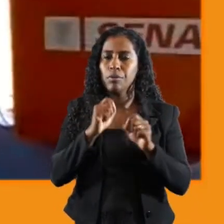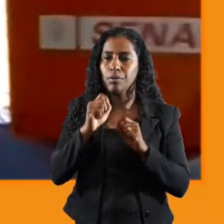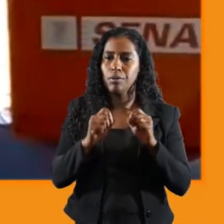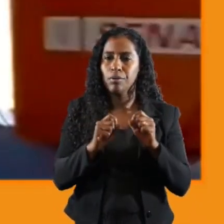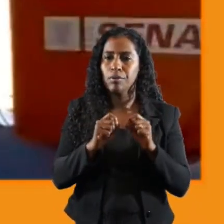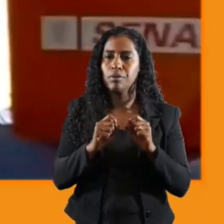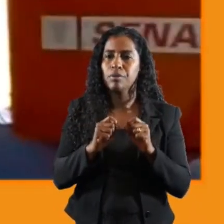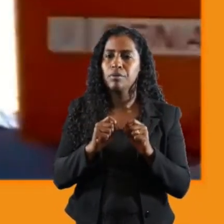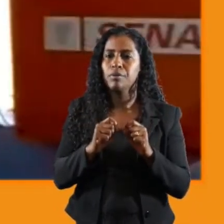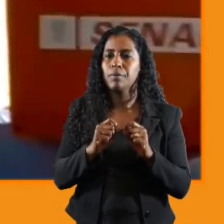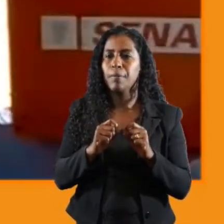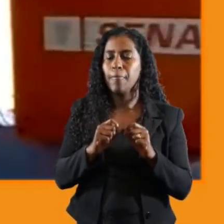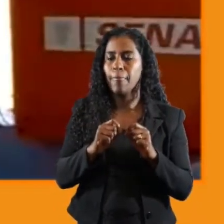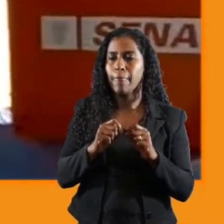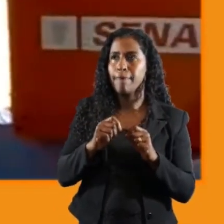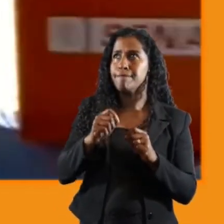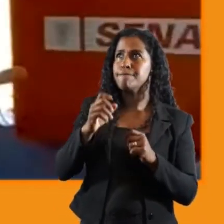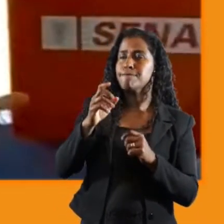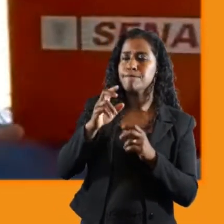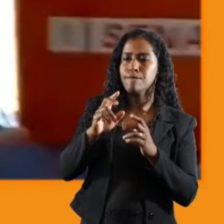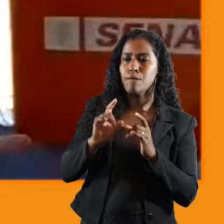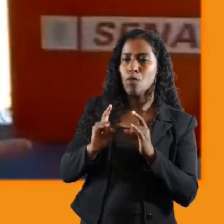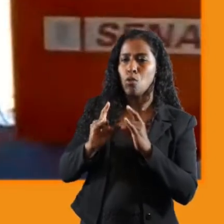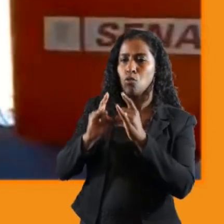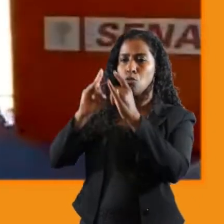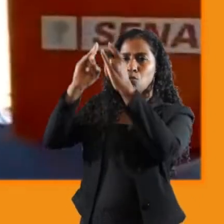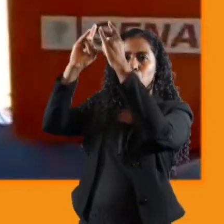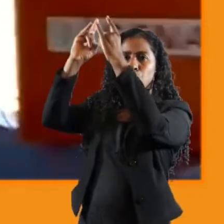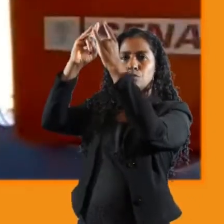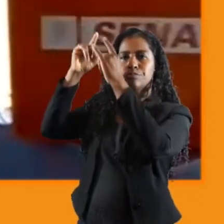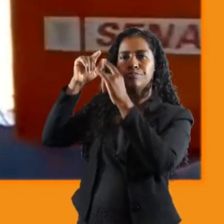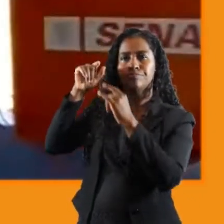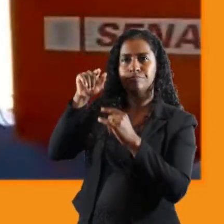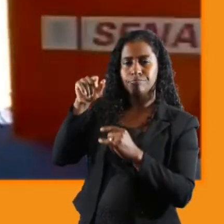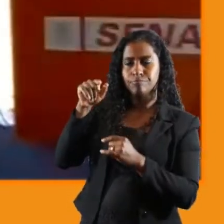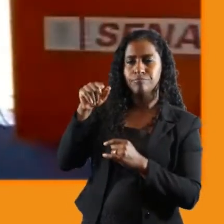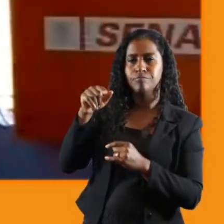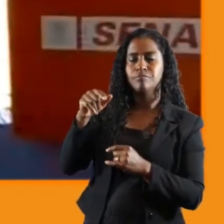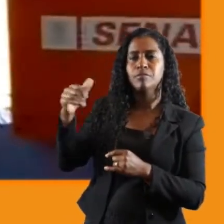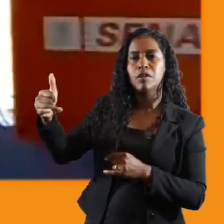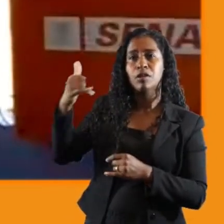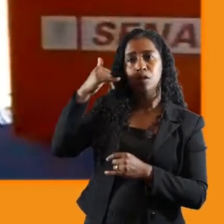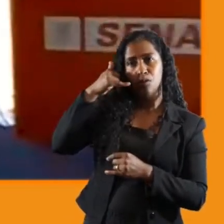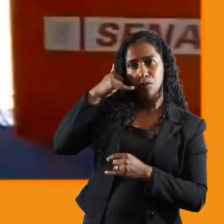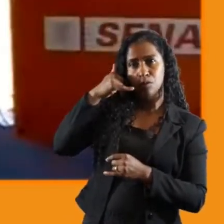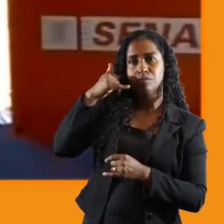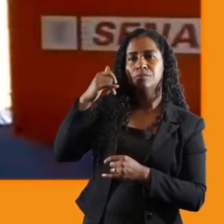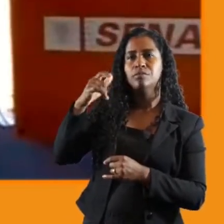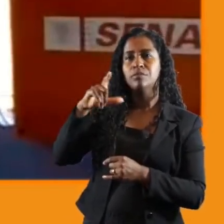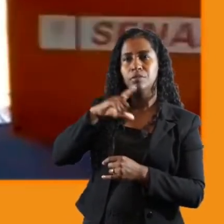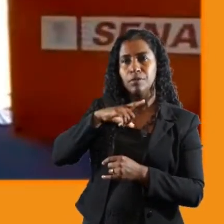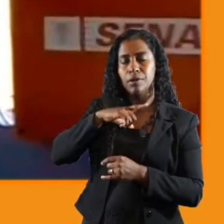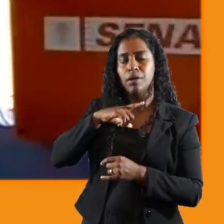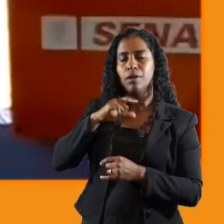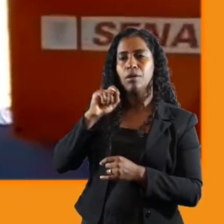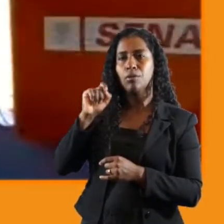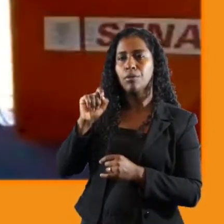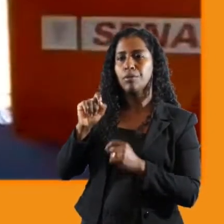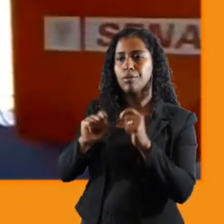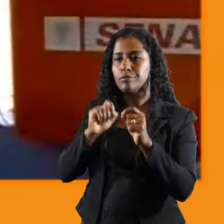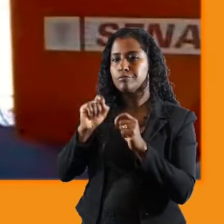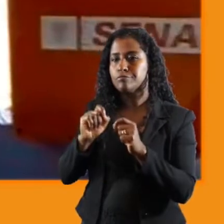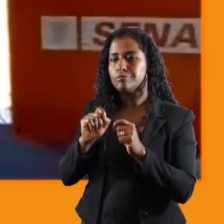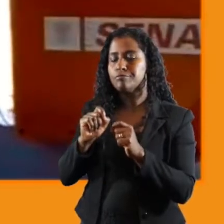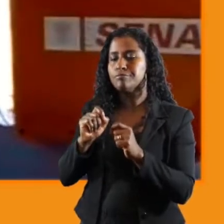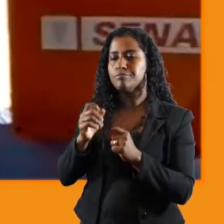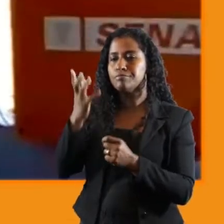telecomunicações, antenas. Todo mundo conhece as antenas das operadoras de telefonia móvel. Essas antenas também, elas possuem painel elétrico